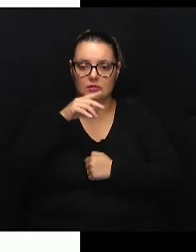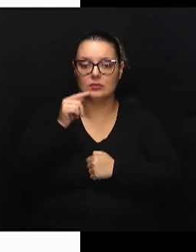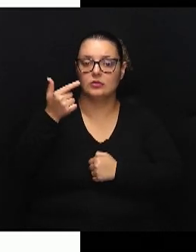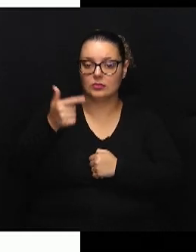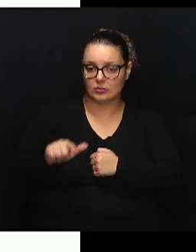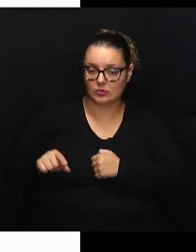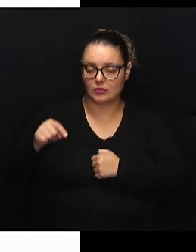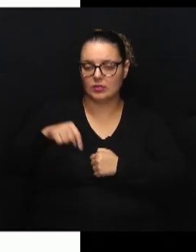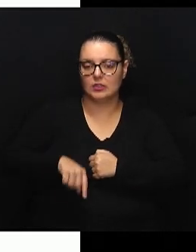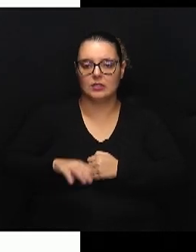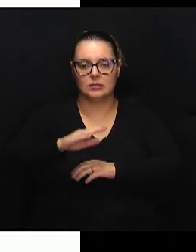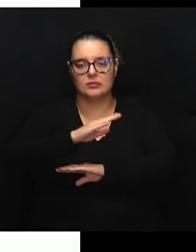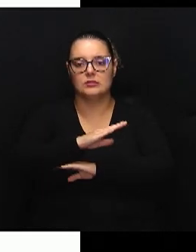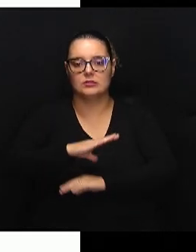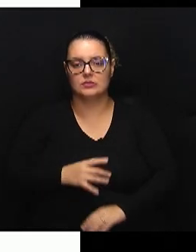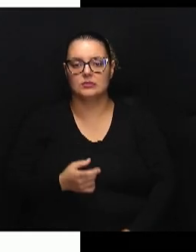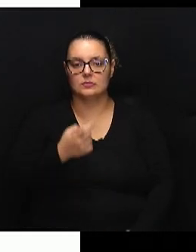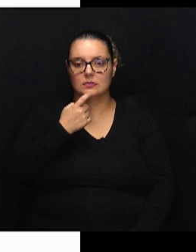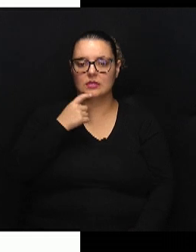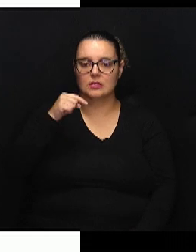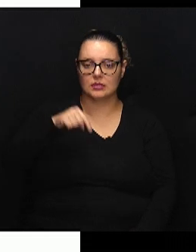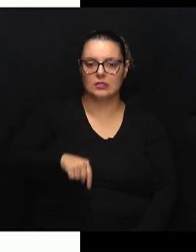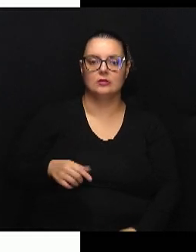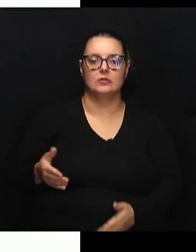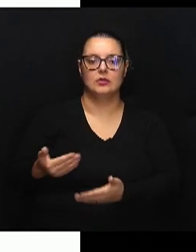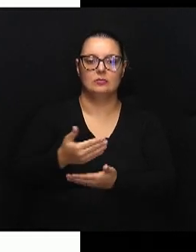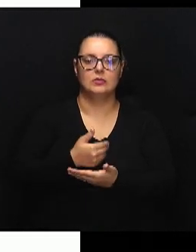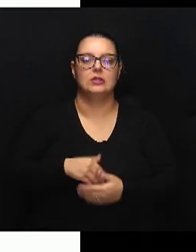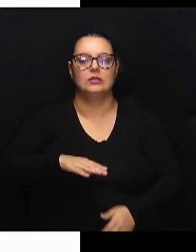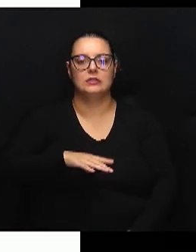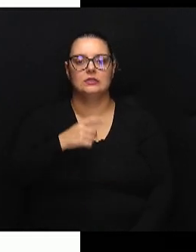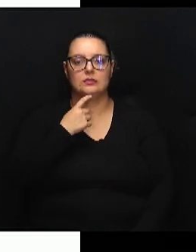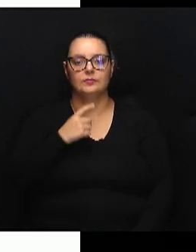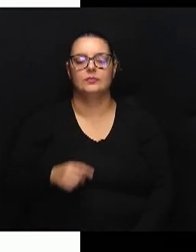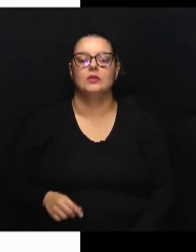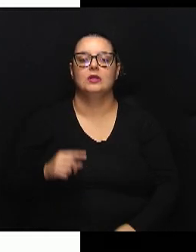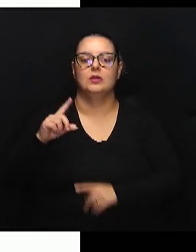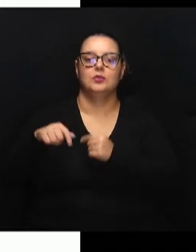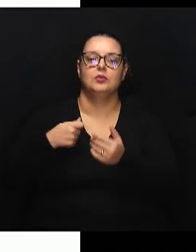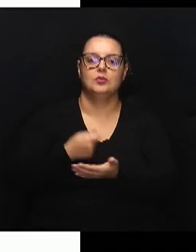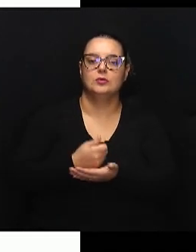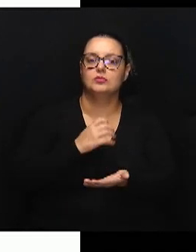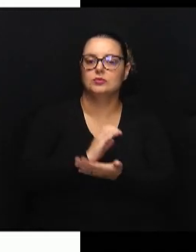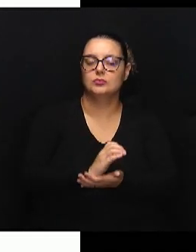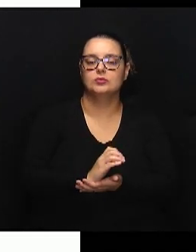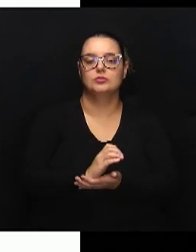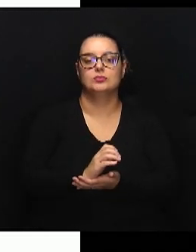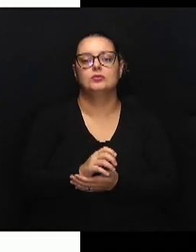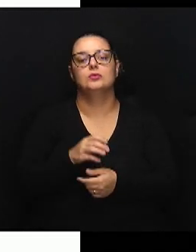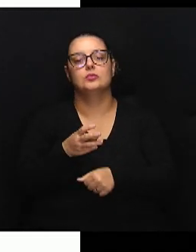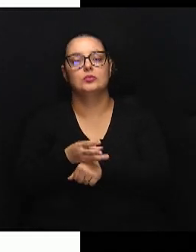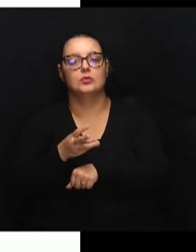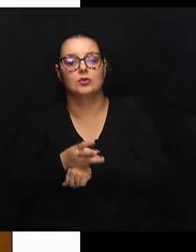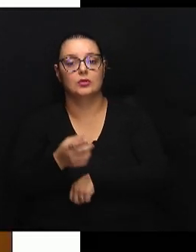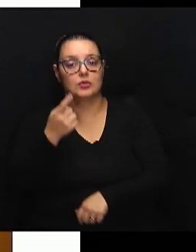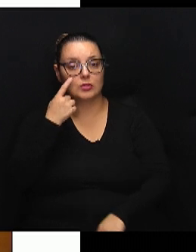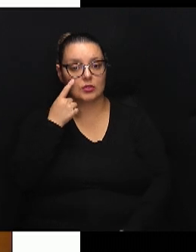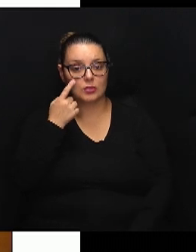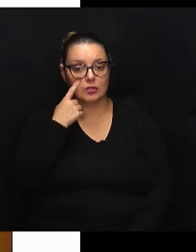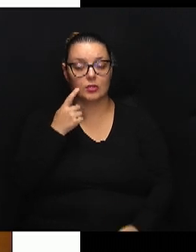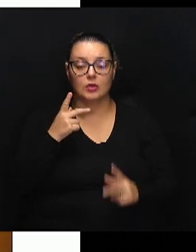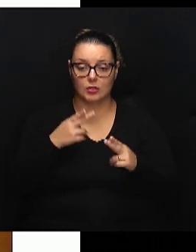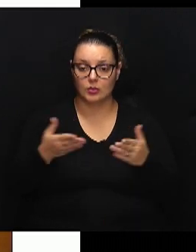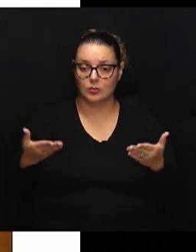vigor aqui na cidade de Campinas, as emendas impositivas dos parlamentares, o WhatsApp e olha só, como hoje